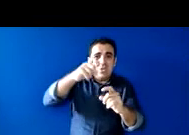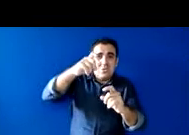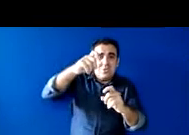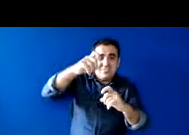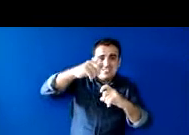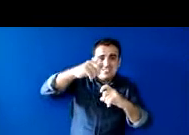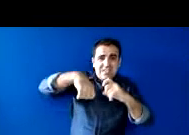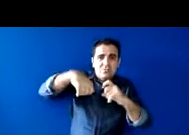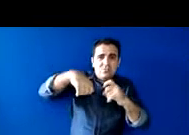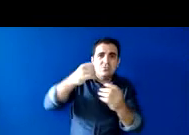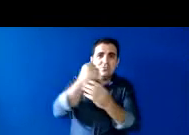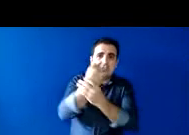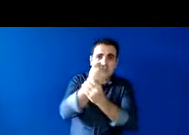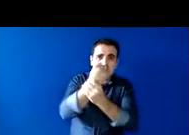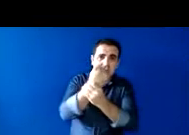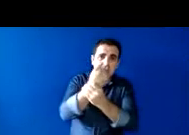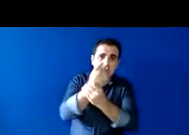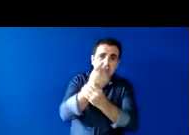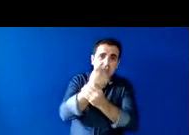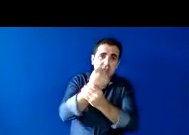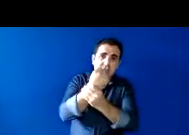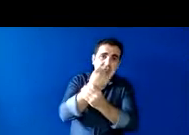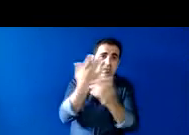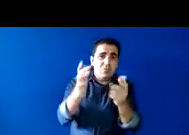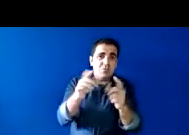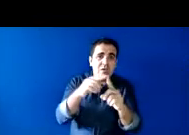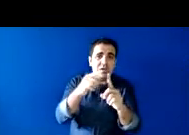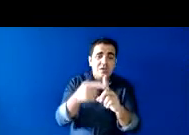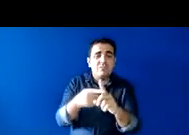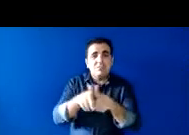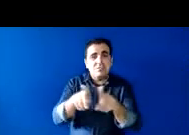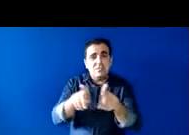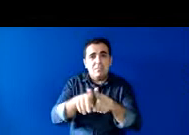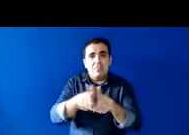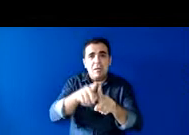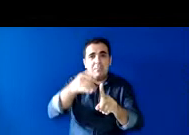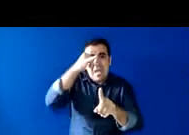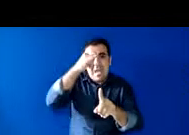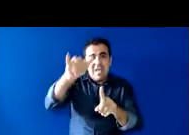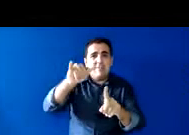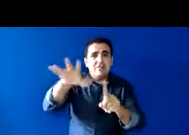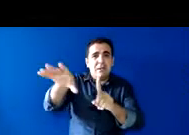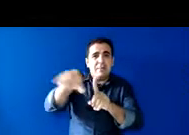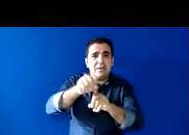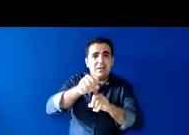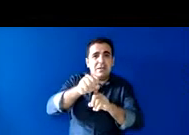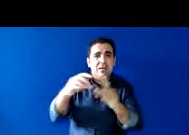da gravidez indesejada e de infecções sexualmente transmissíveis e AIDS, né?